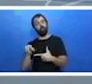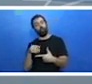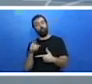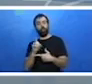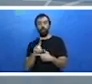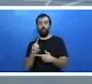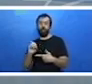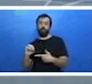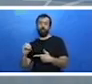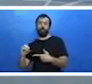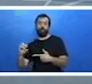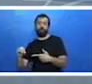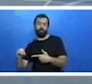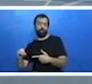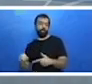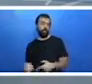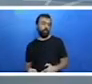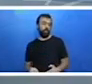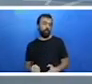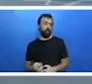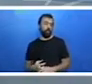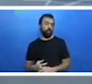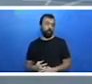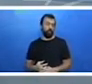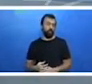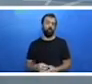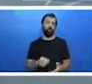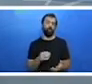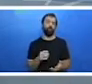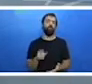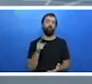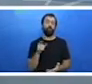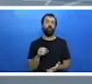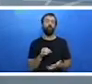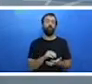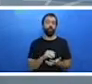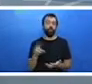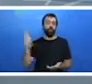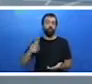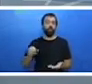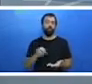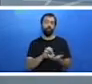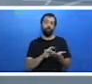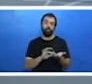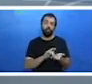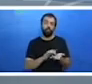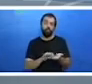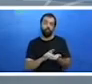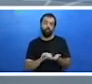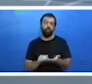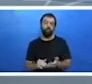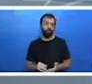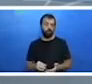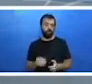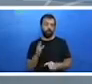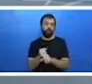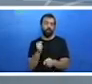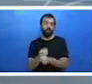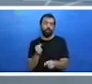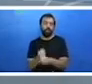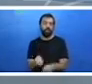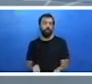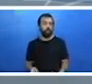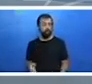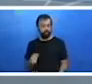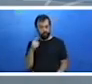vamos pensar aqui da opção de pegar uma calculadora. Quem tiver uma calculadora em casa pode pegar. Quem